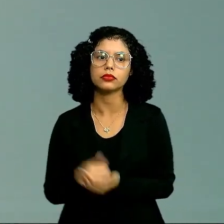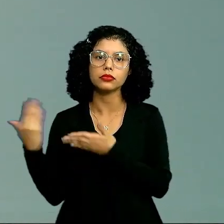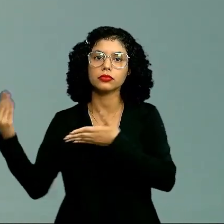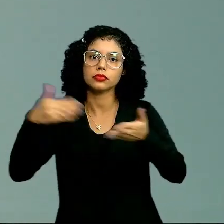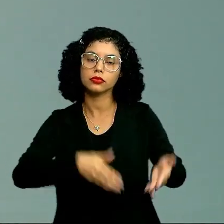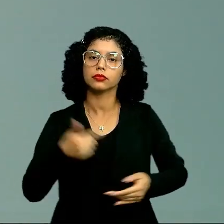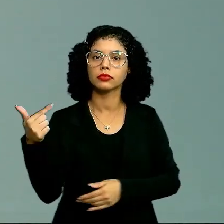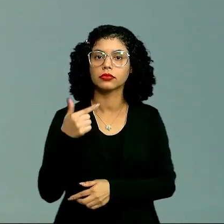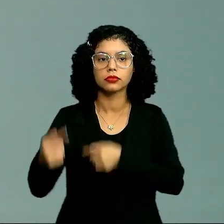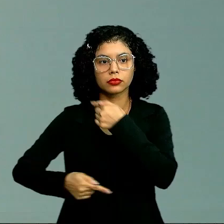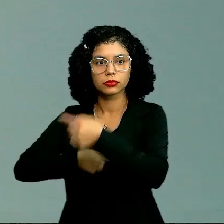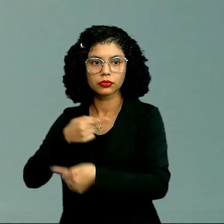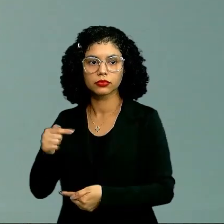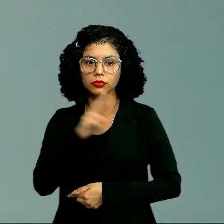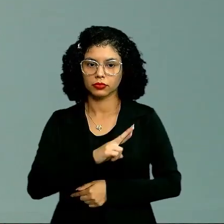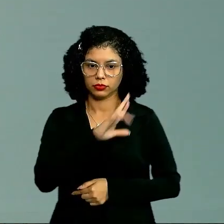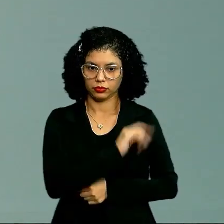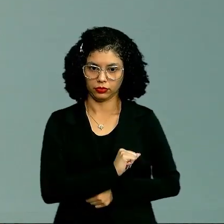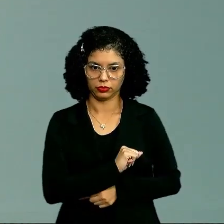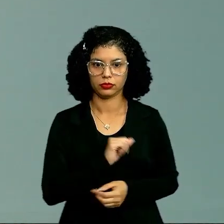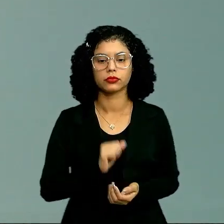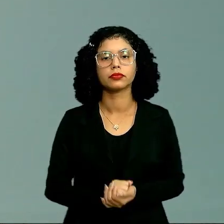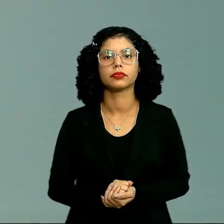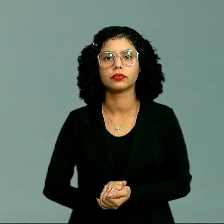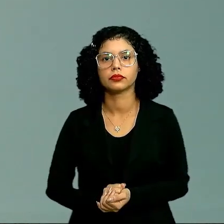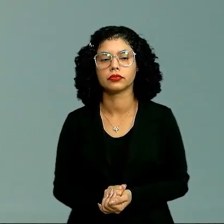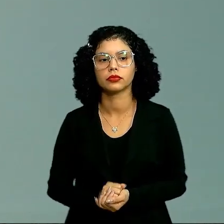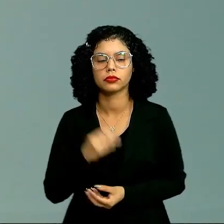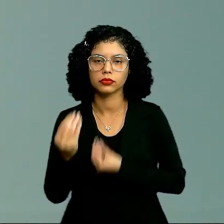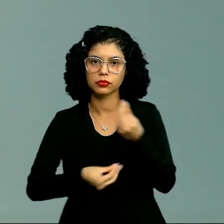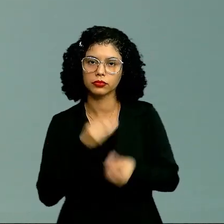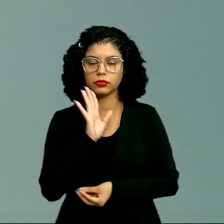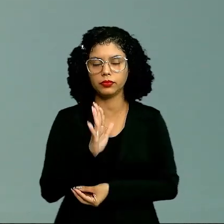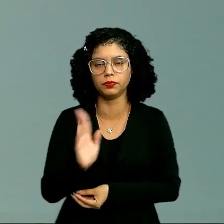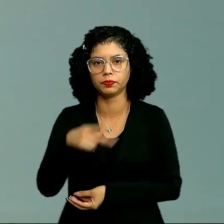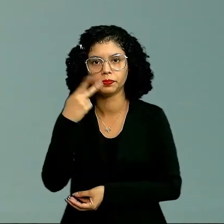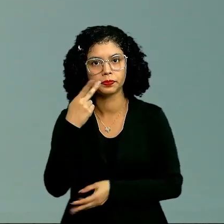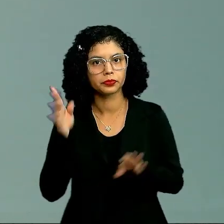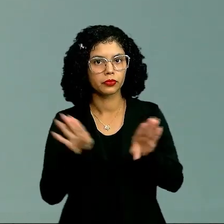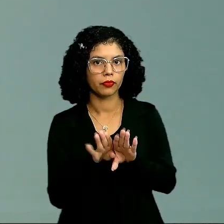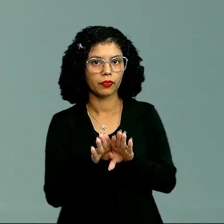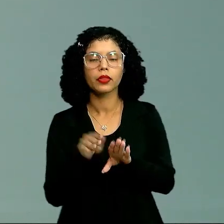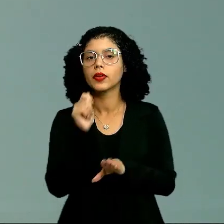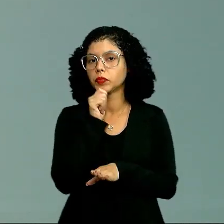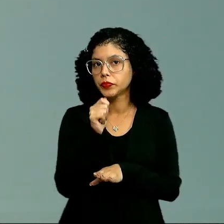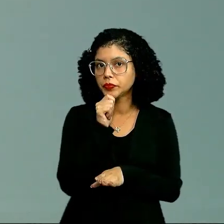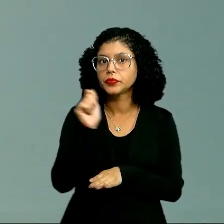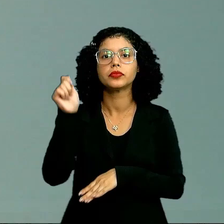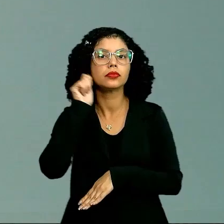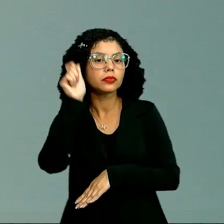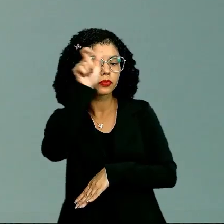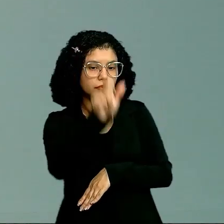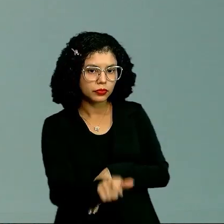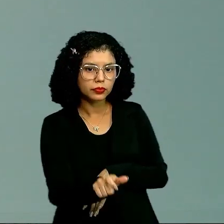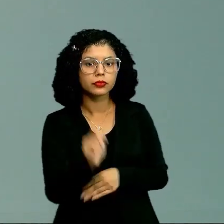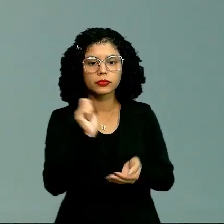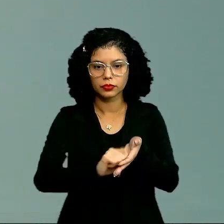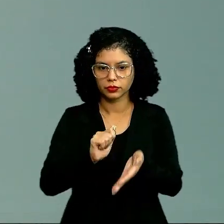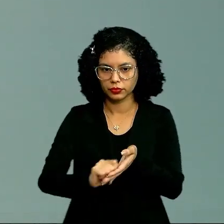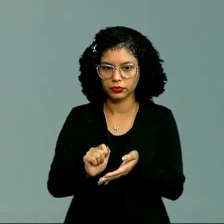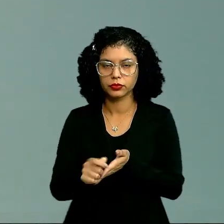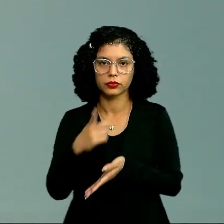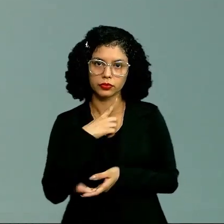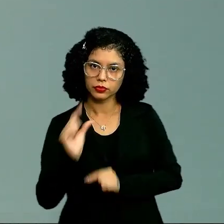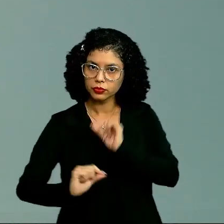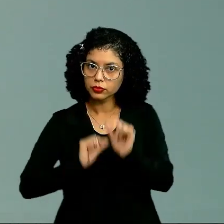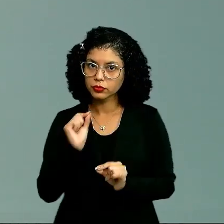chega a segunda geração do romantismo, que é, como já mencionado, que se insere esse autor ou escritor, em que eu